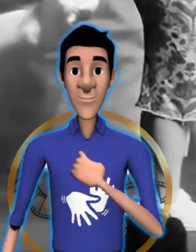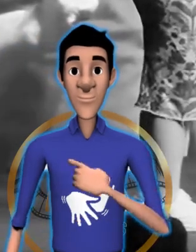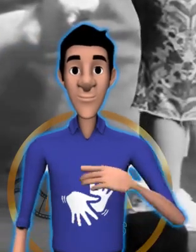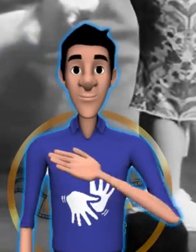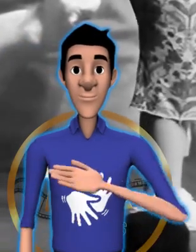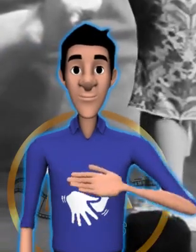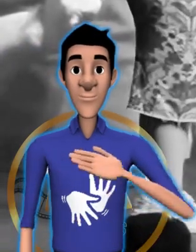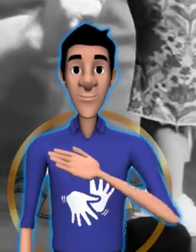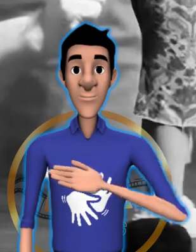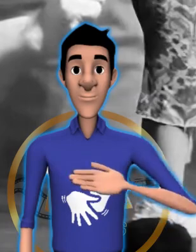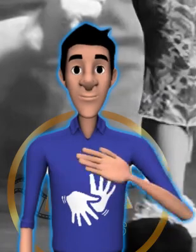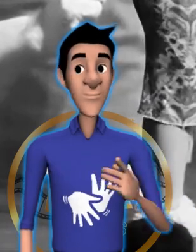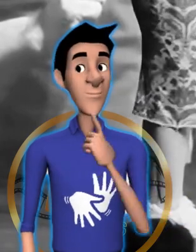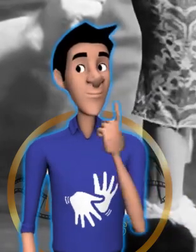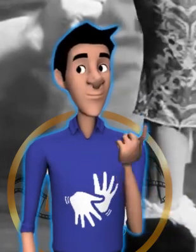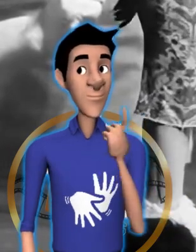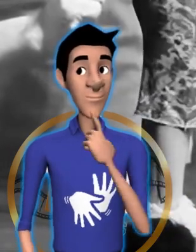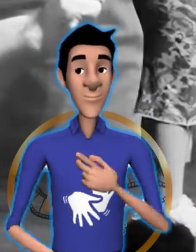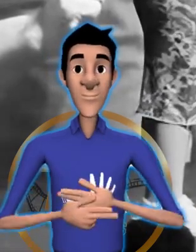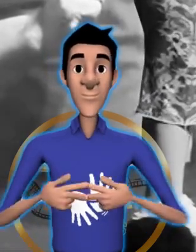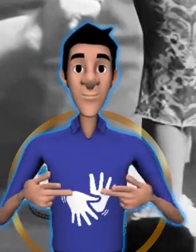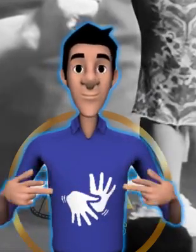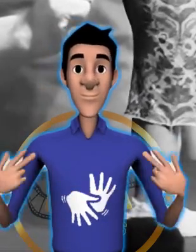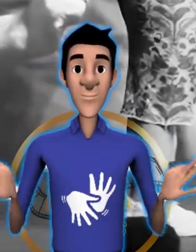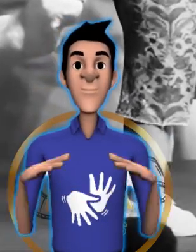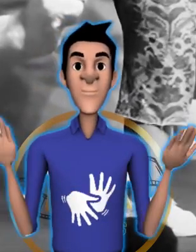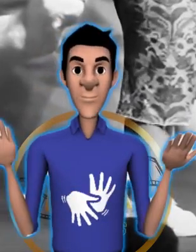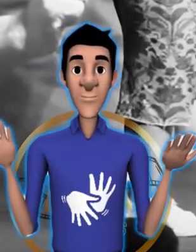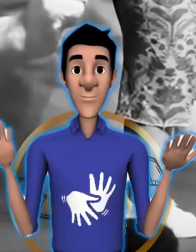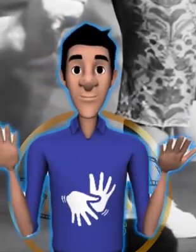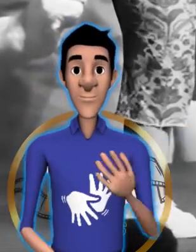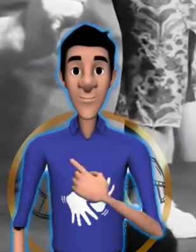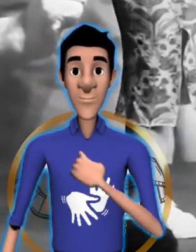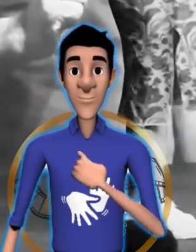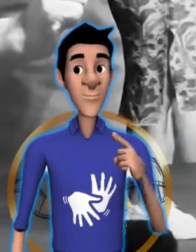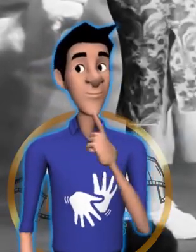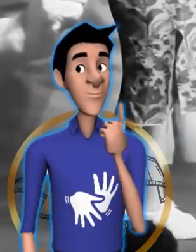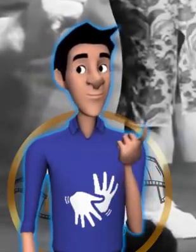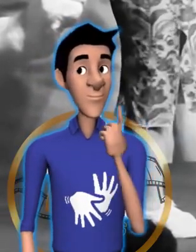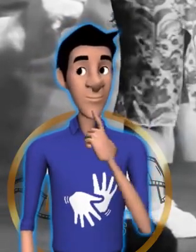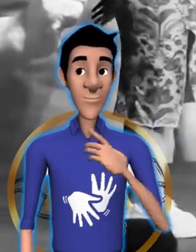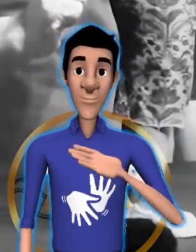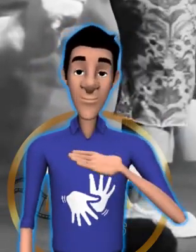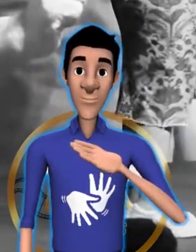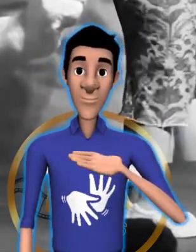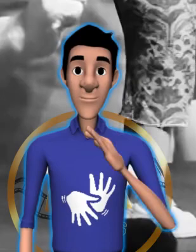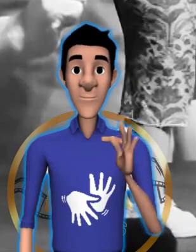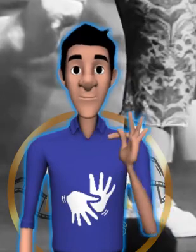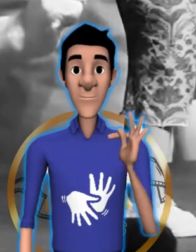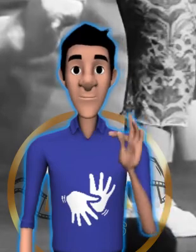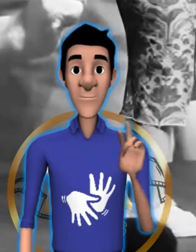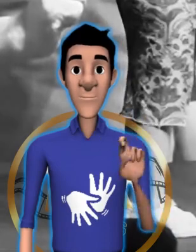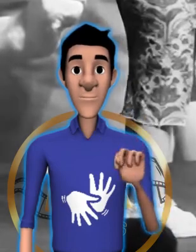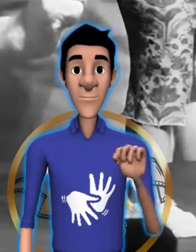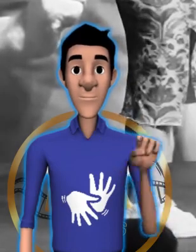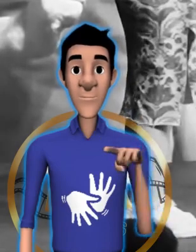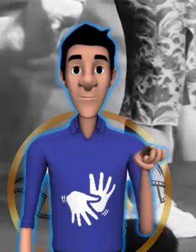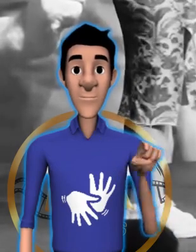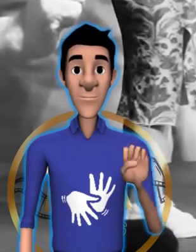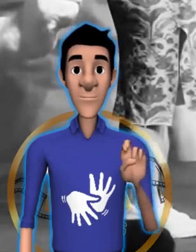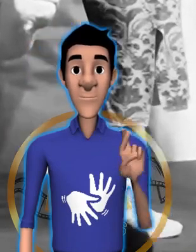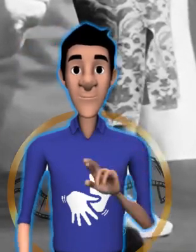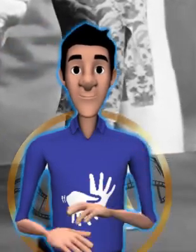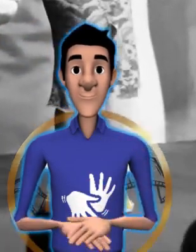Eu gostaria de te contar uma coisa, que quando eu estava ali, você Você falou trouxe para mim, quantos? eu trouxe acho que 10.